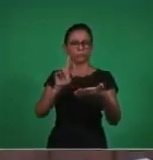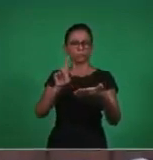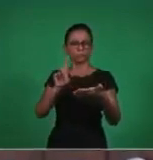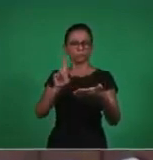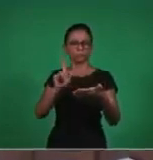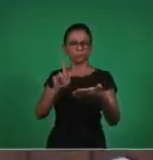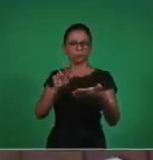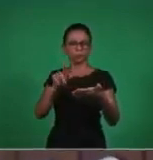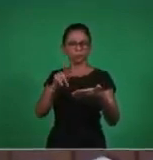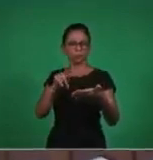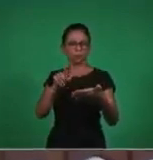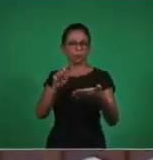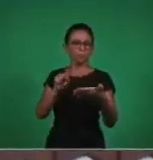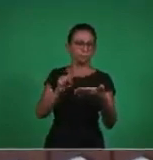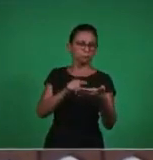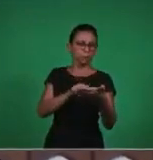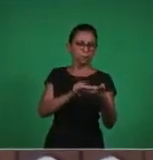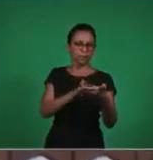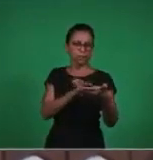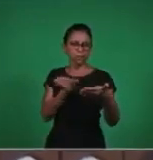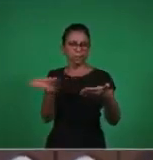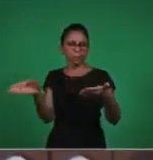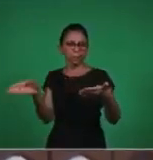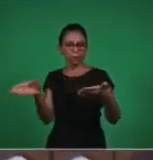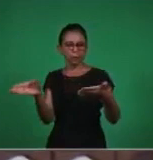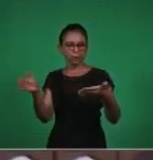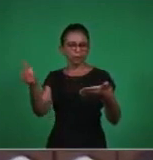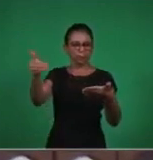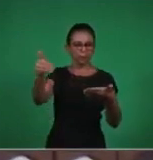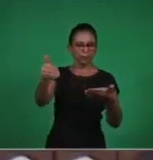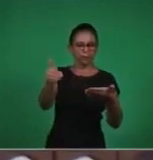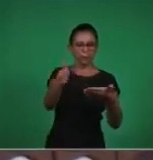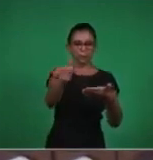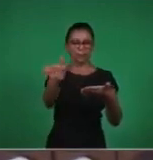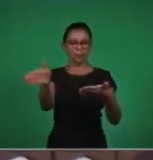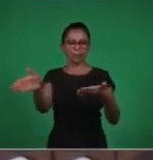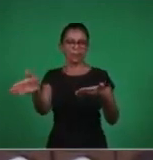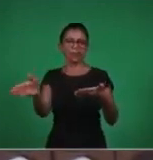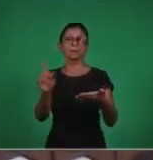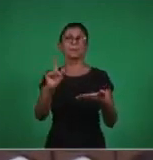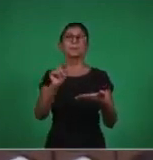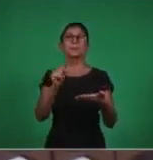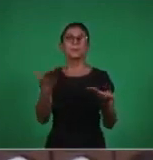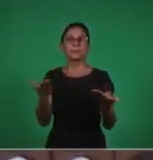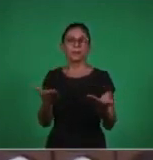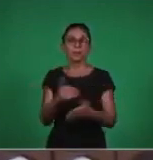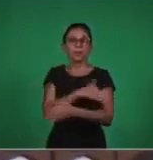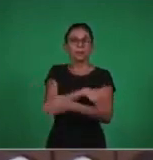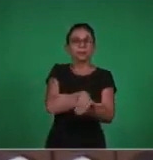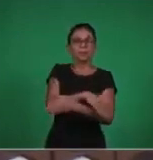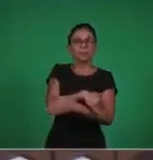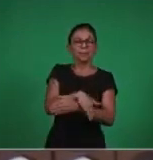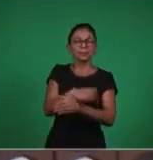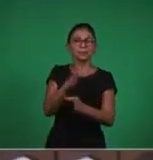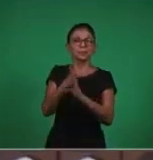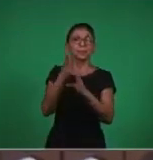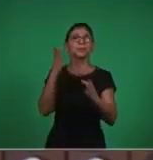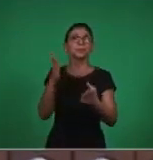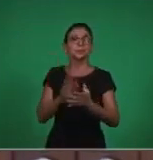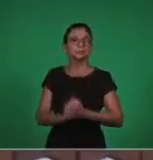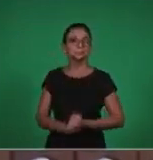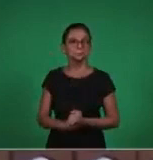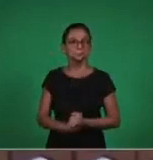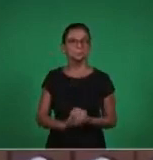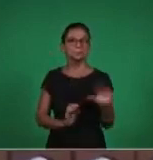está sendo, né? É ciência. Então, esta ciência está